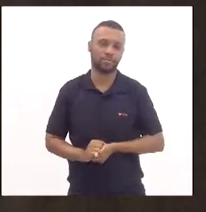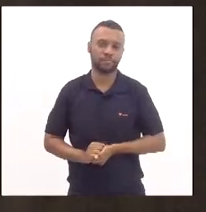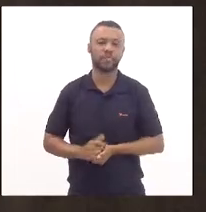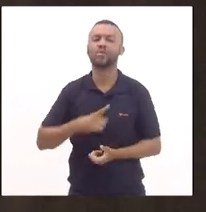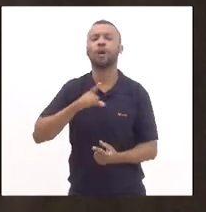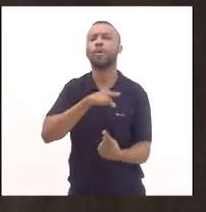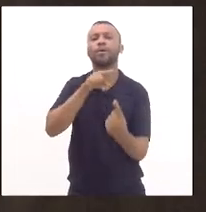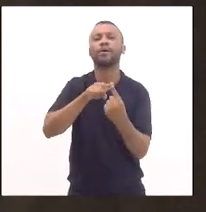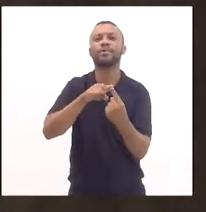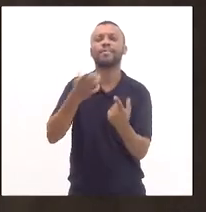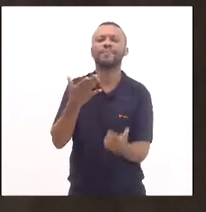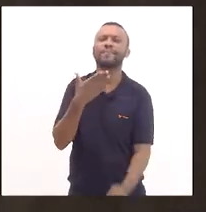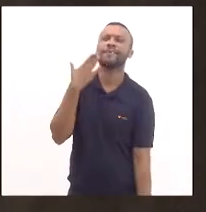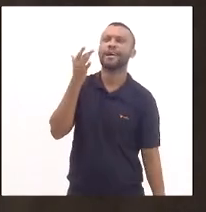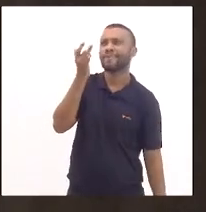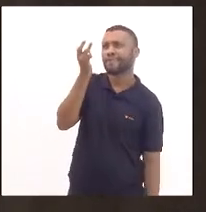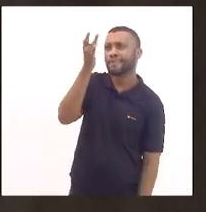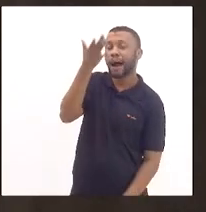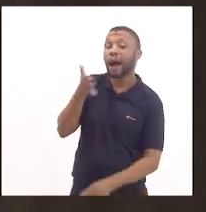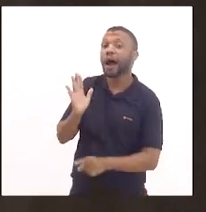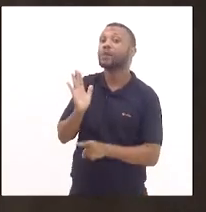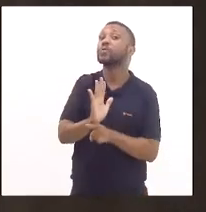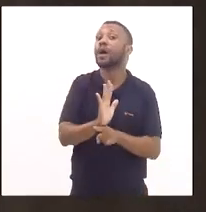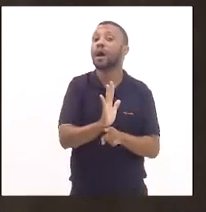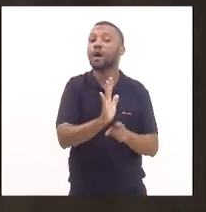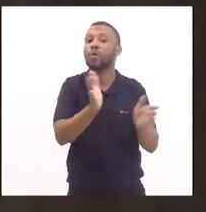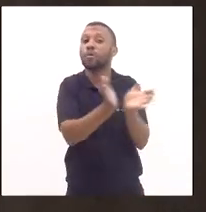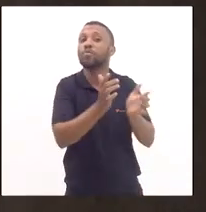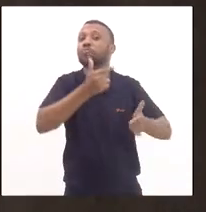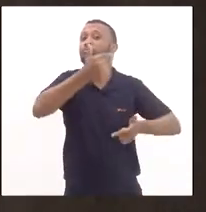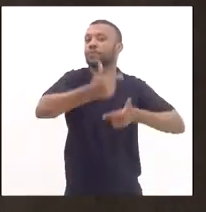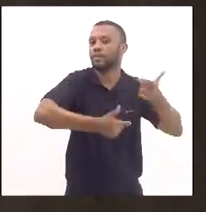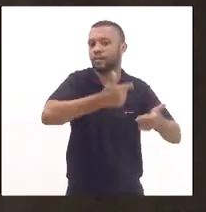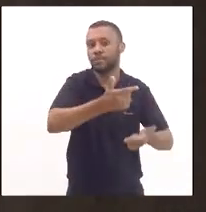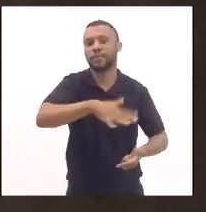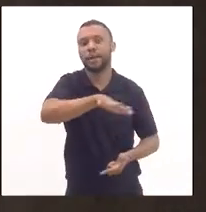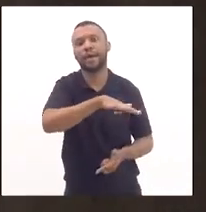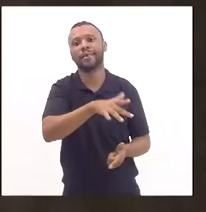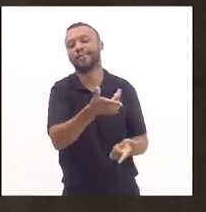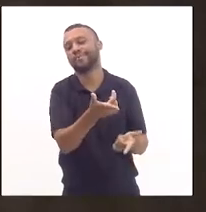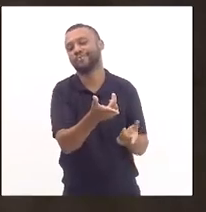facilitar a vida da reciclagem.